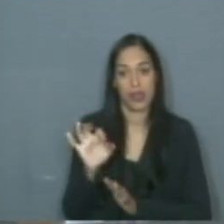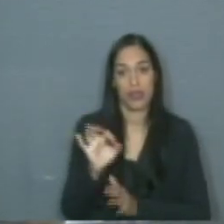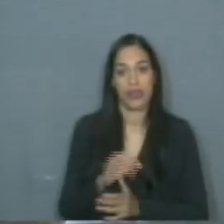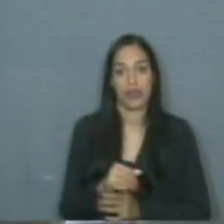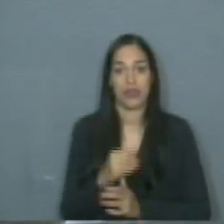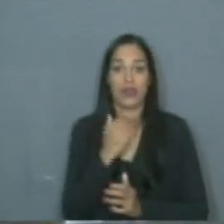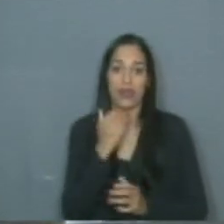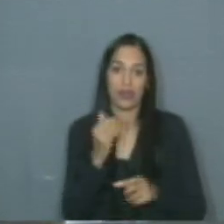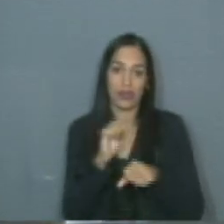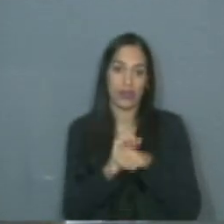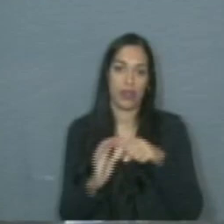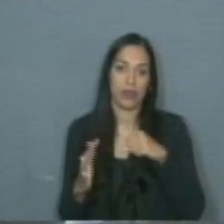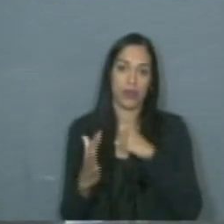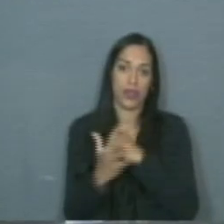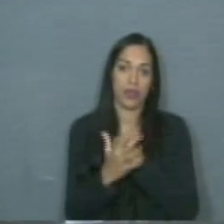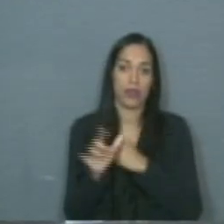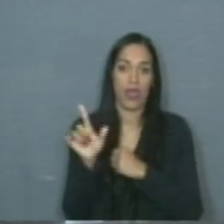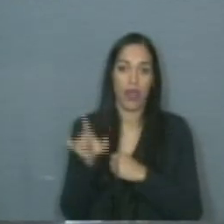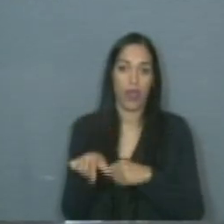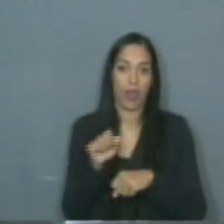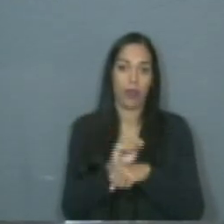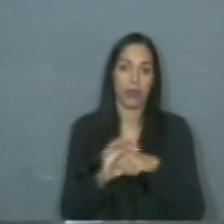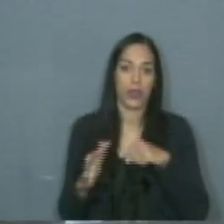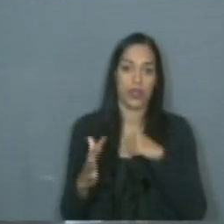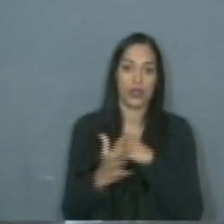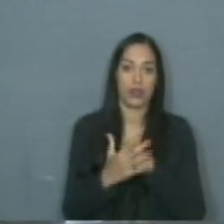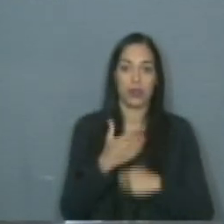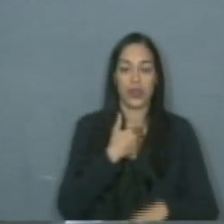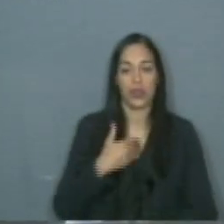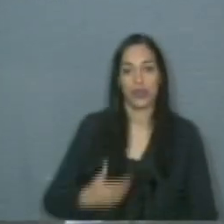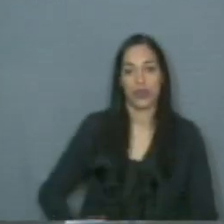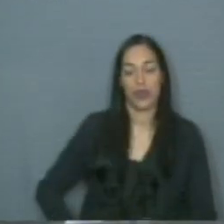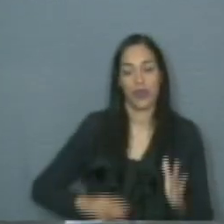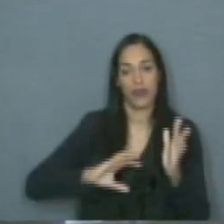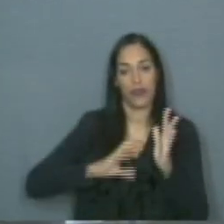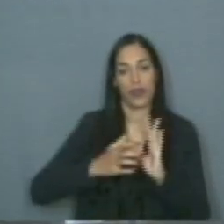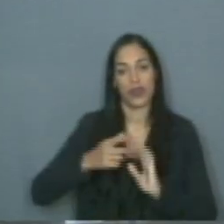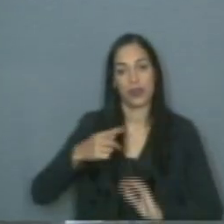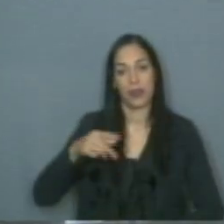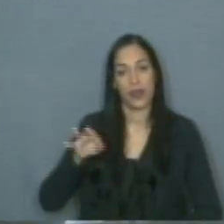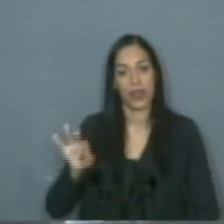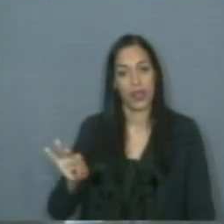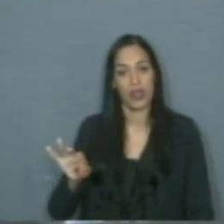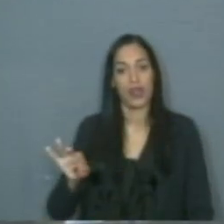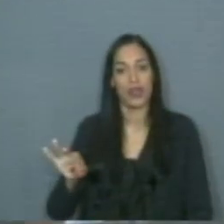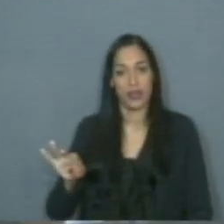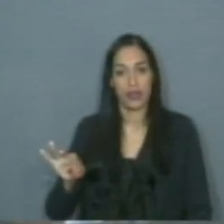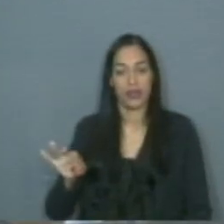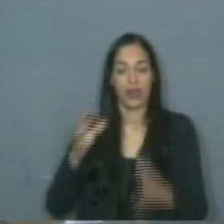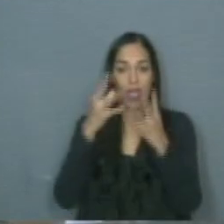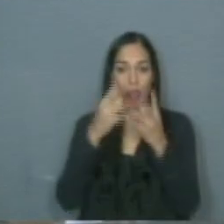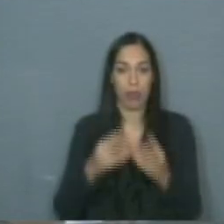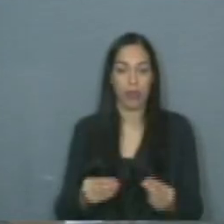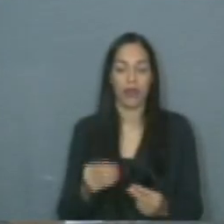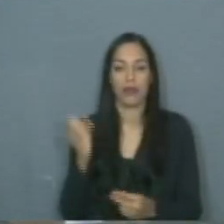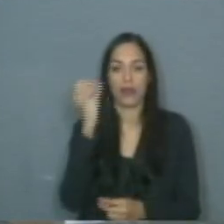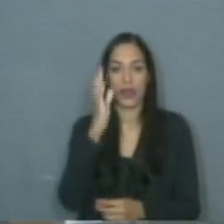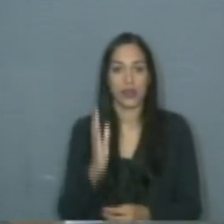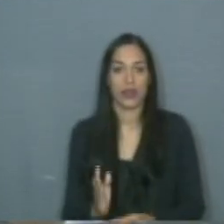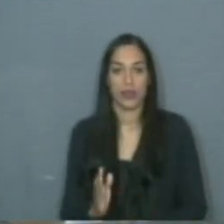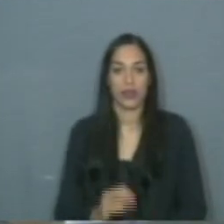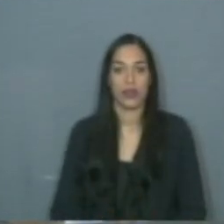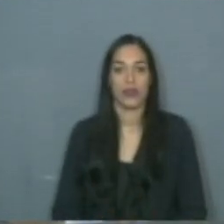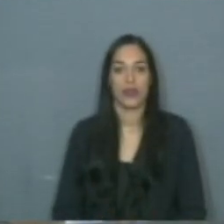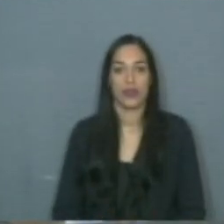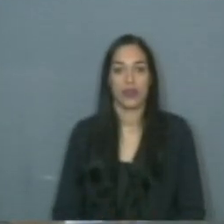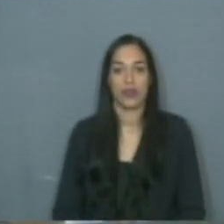Sem pandemia. Não, desculpa, com a pandemia do governo do PT, que estraga também o nosso país. Mas